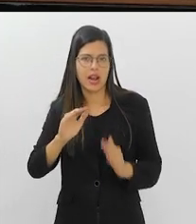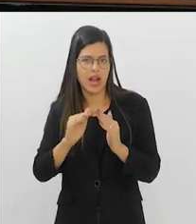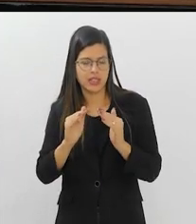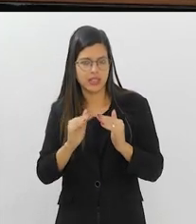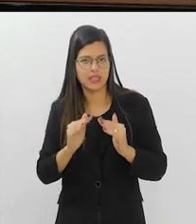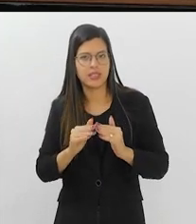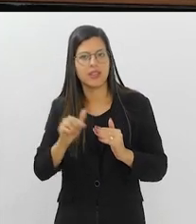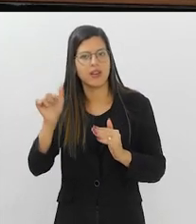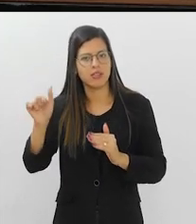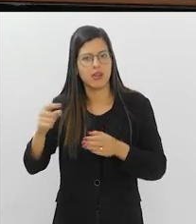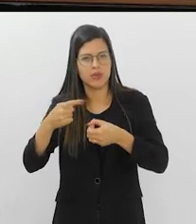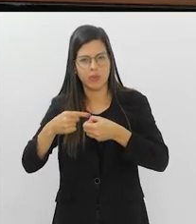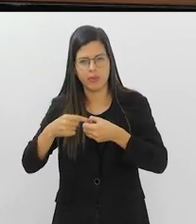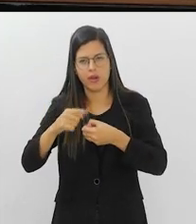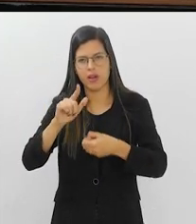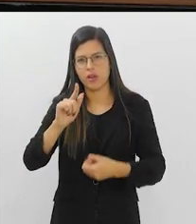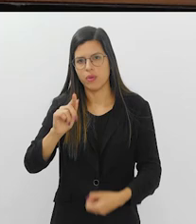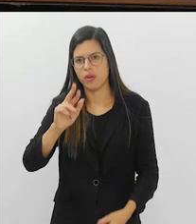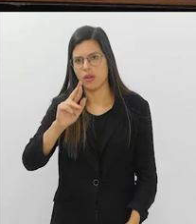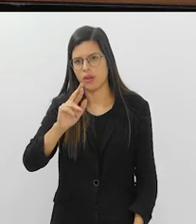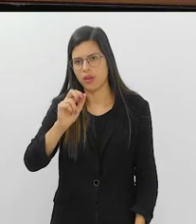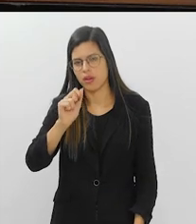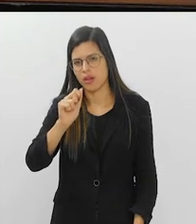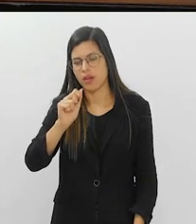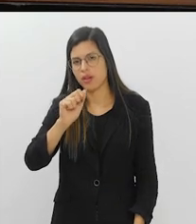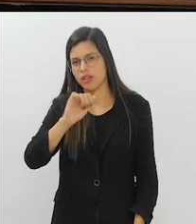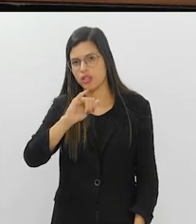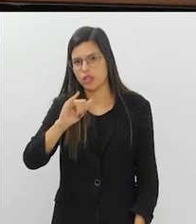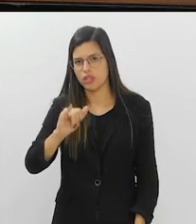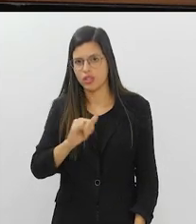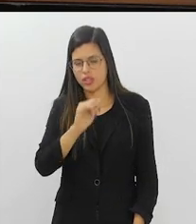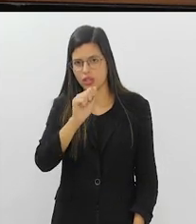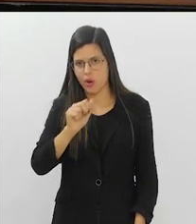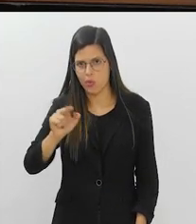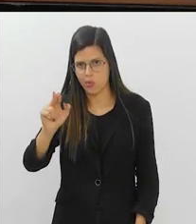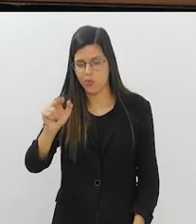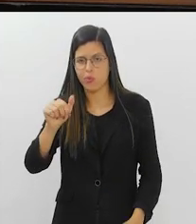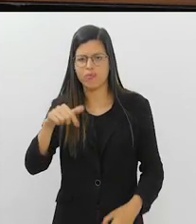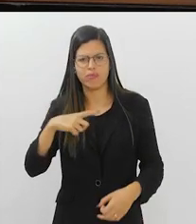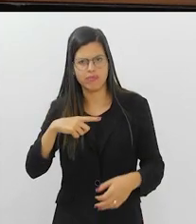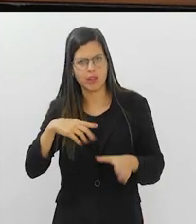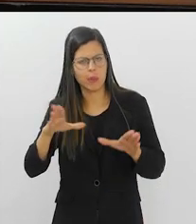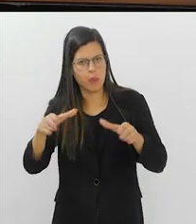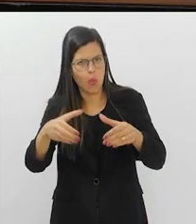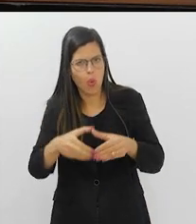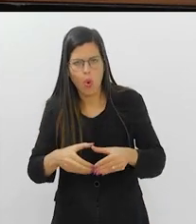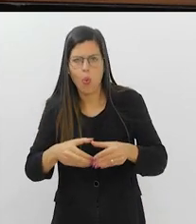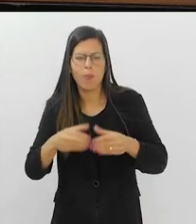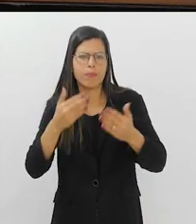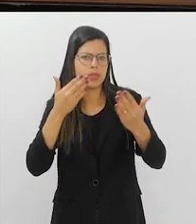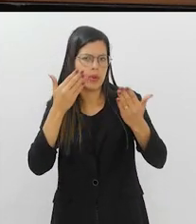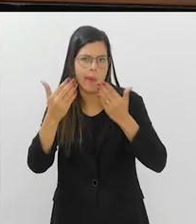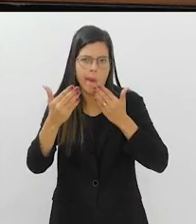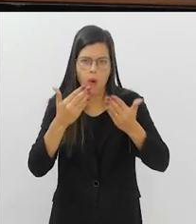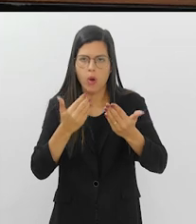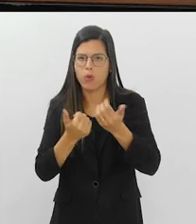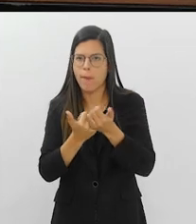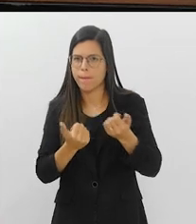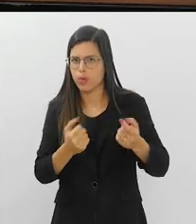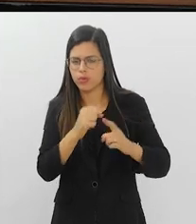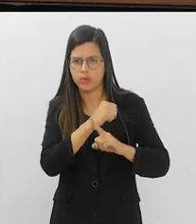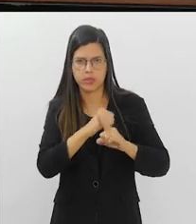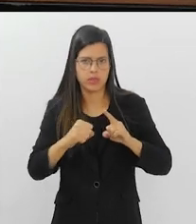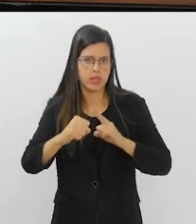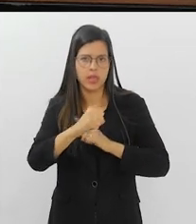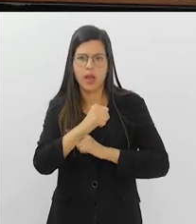fica no Grajaú, e a gente lá tem uma emergência psiquiátrica que funciona 24 horas com uma equipe multiprofissional,